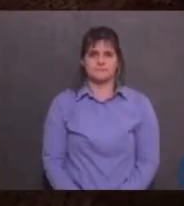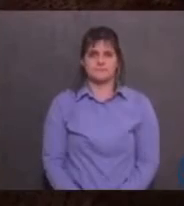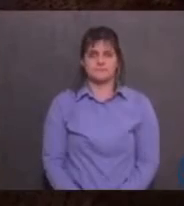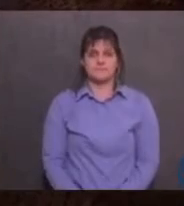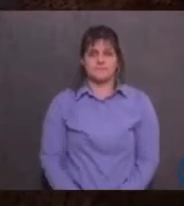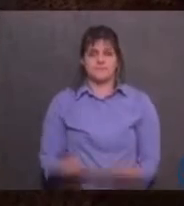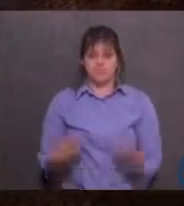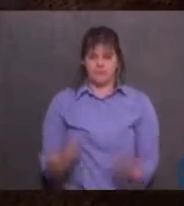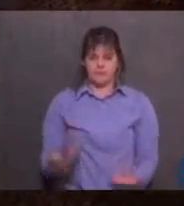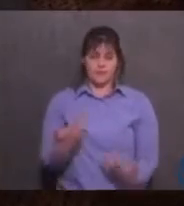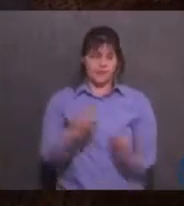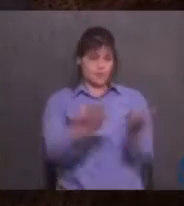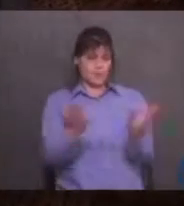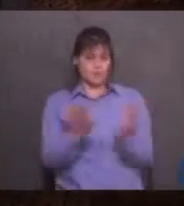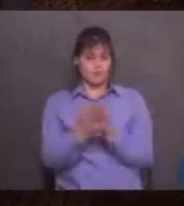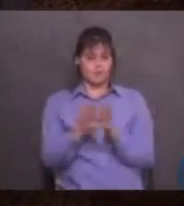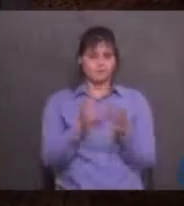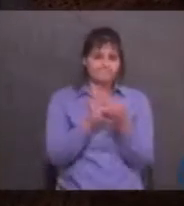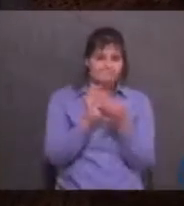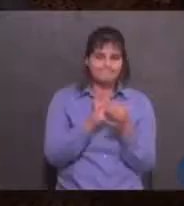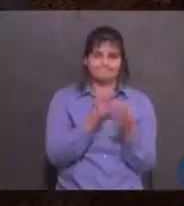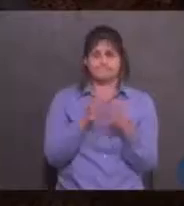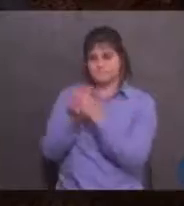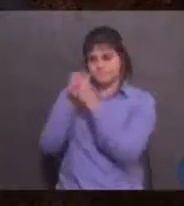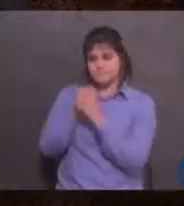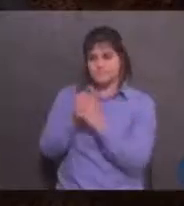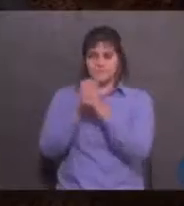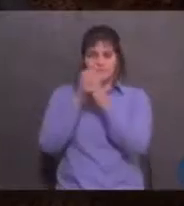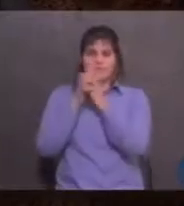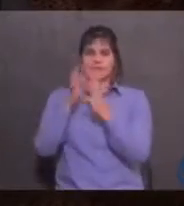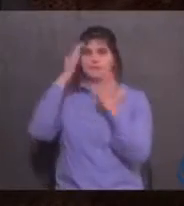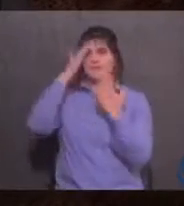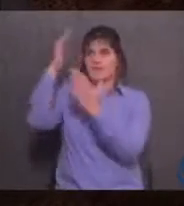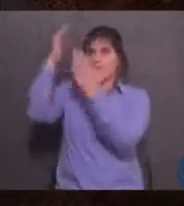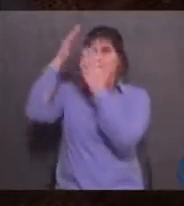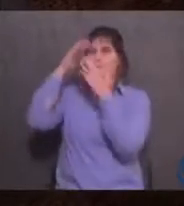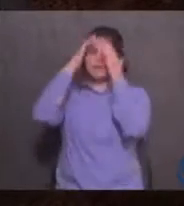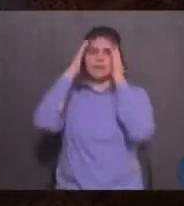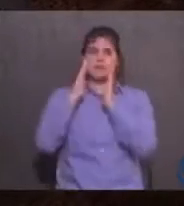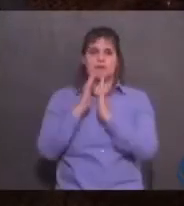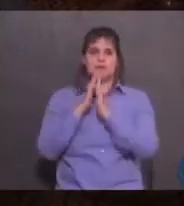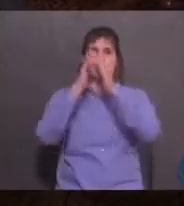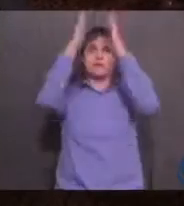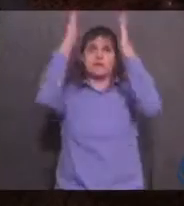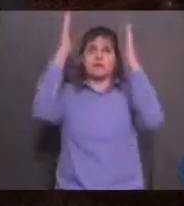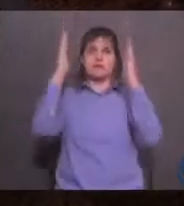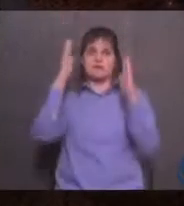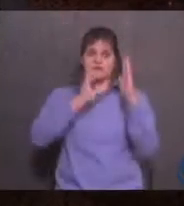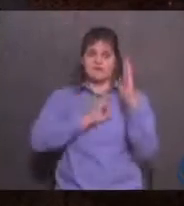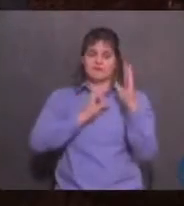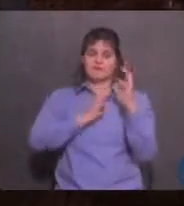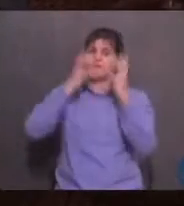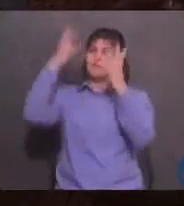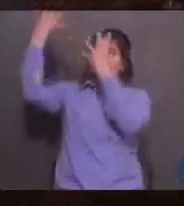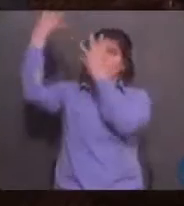Rezemos juntos. Ave Maria, cheia de graça, o Senhor é